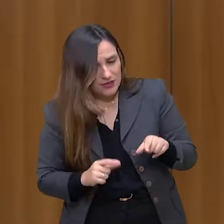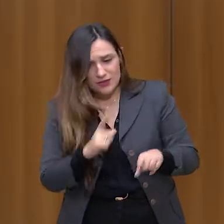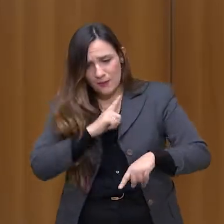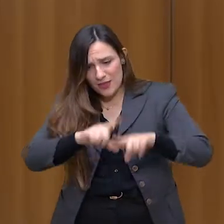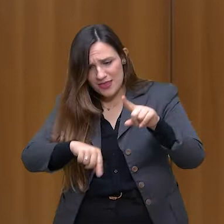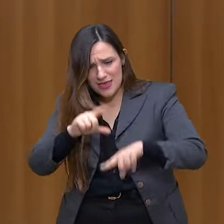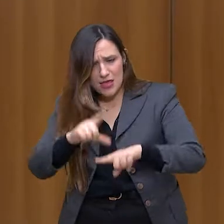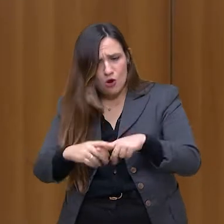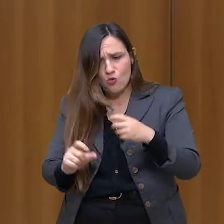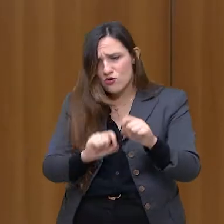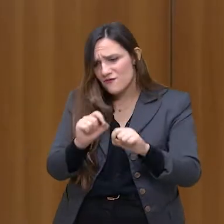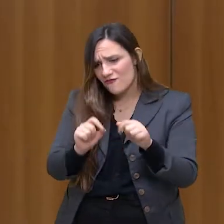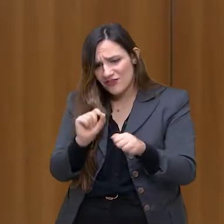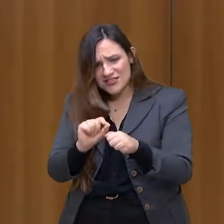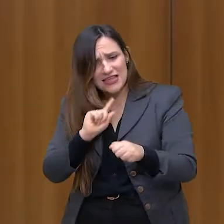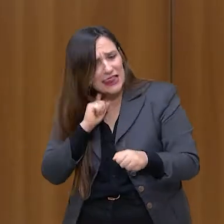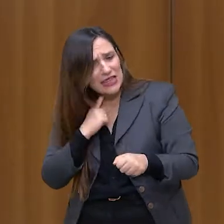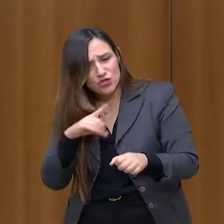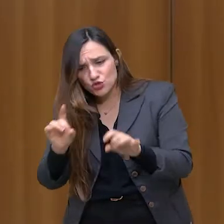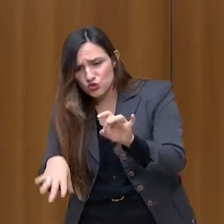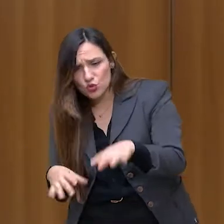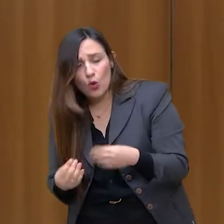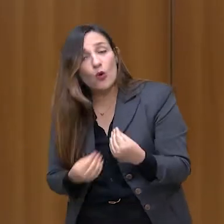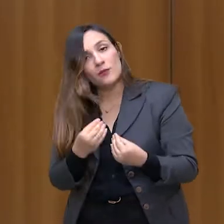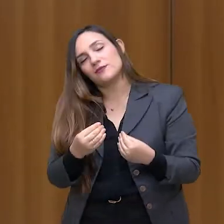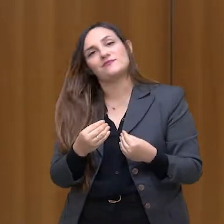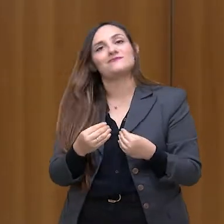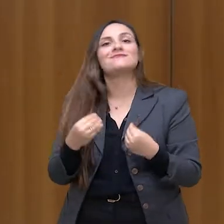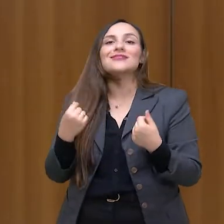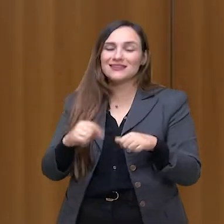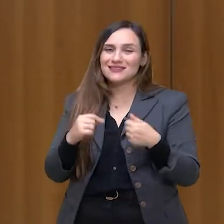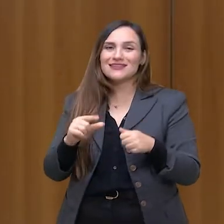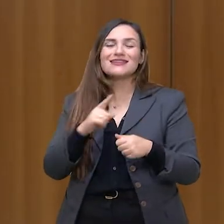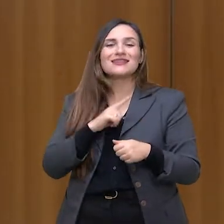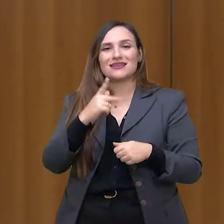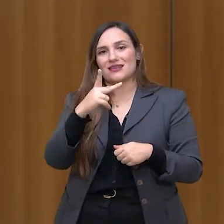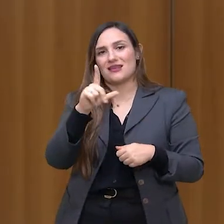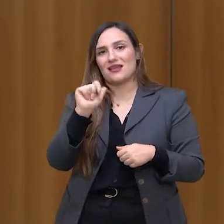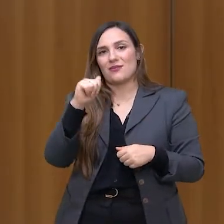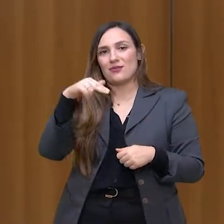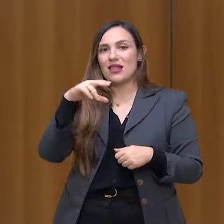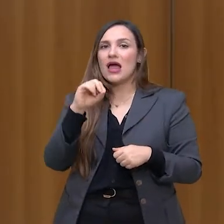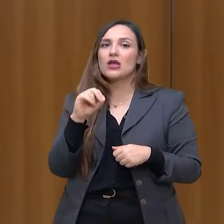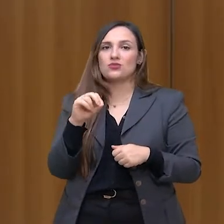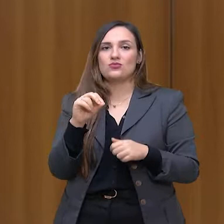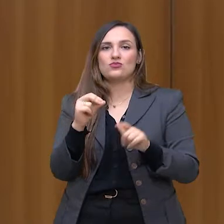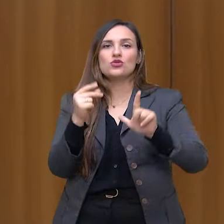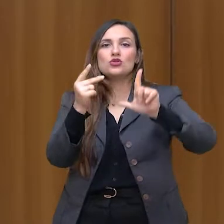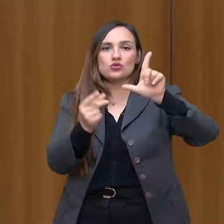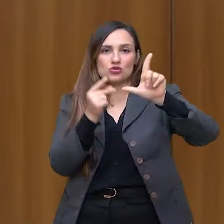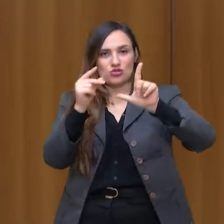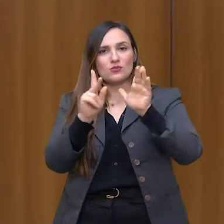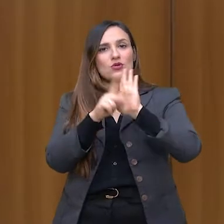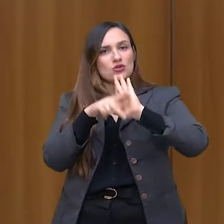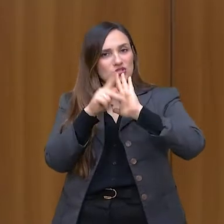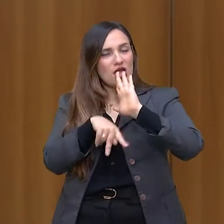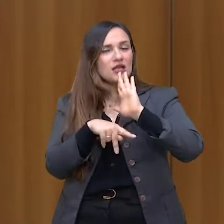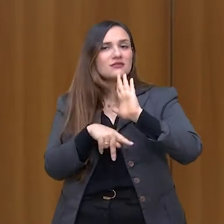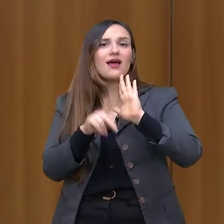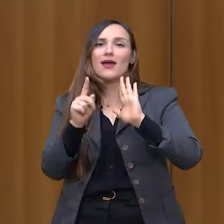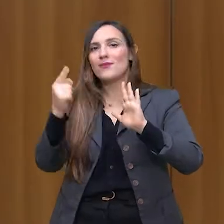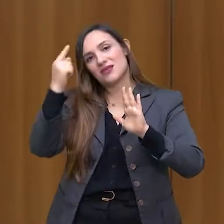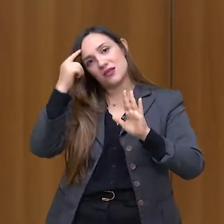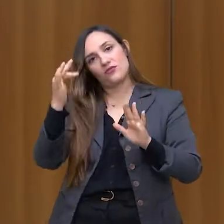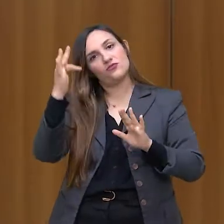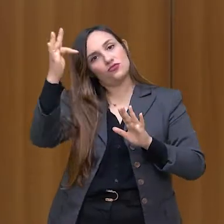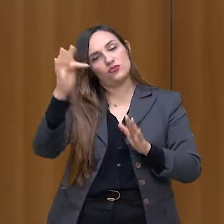que nós vamos fazer com esses resíduos, né? Então, assim, pensar um plano de logística sustentável para o judiciário é pensar no